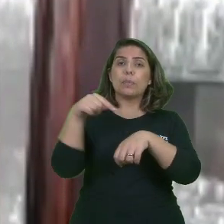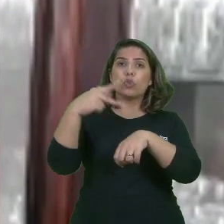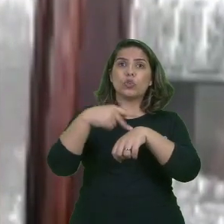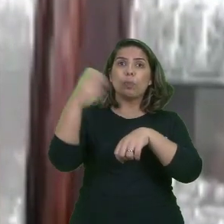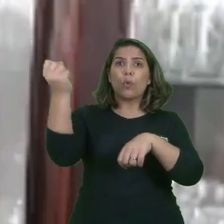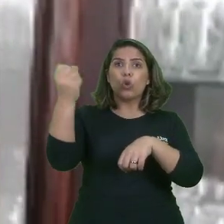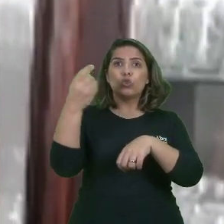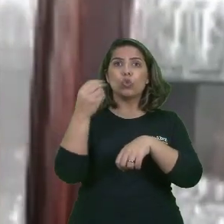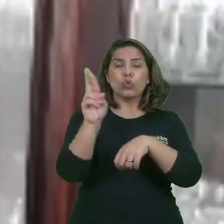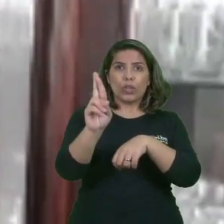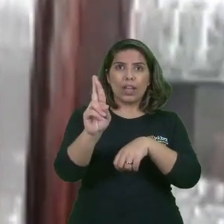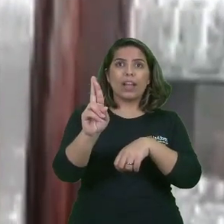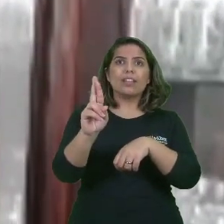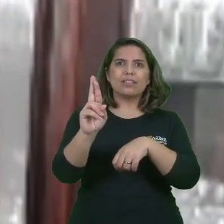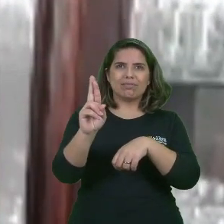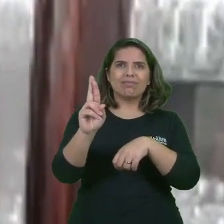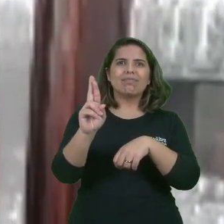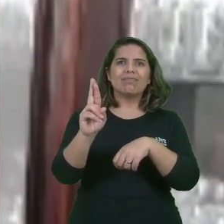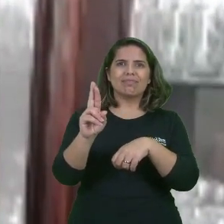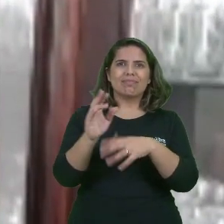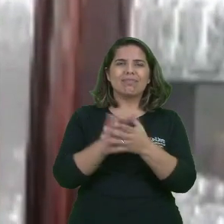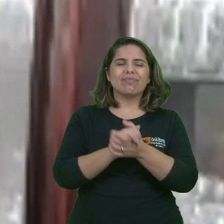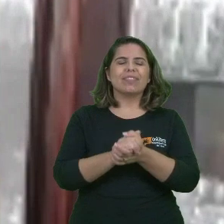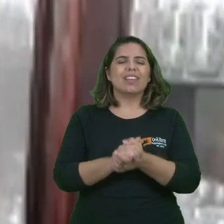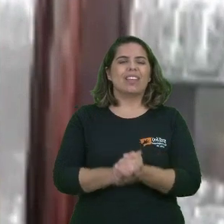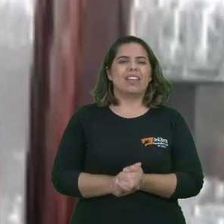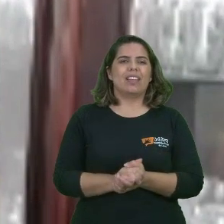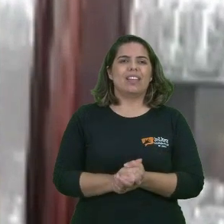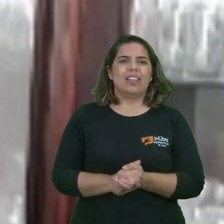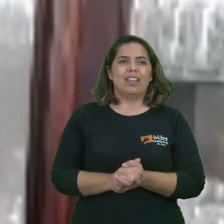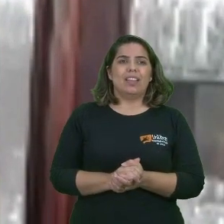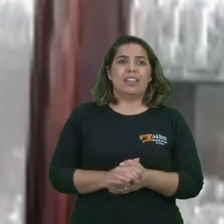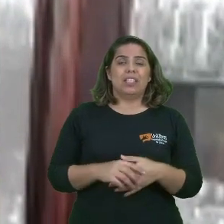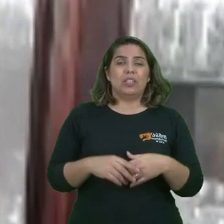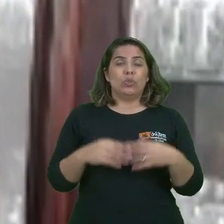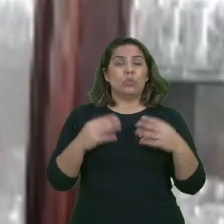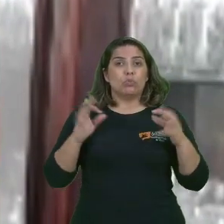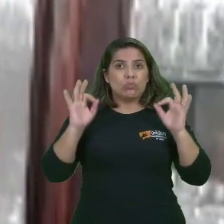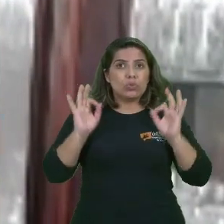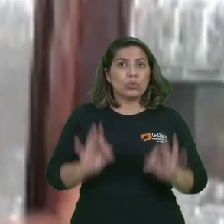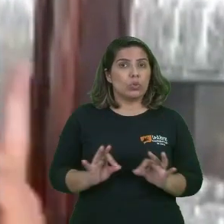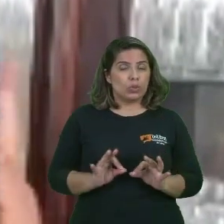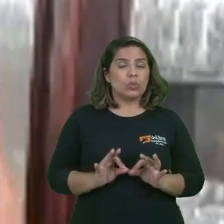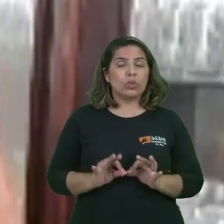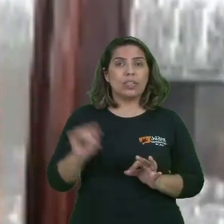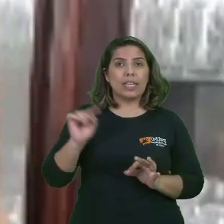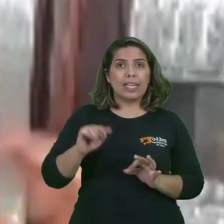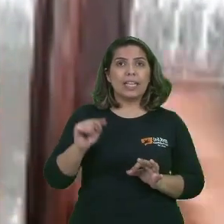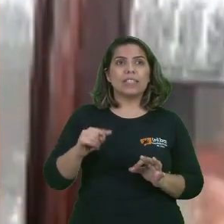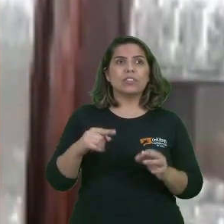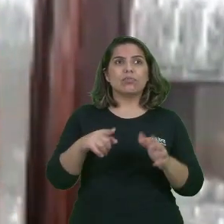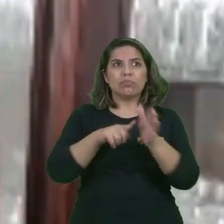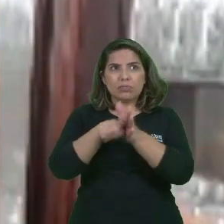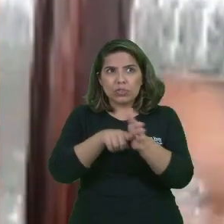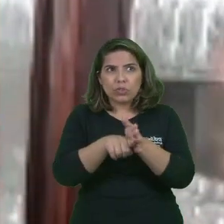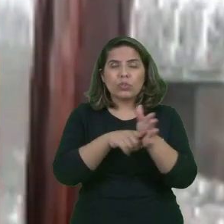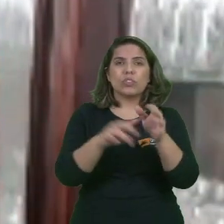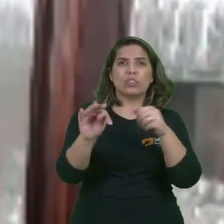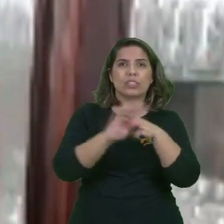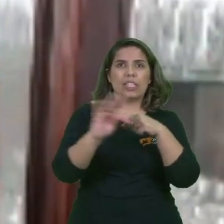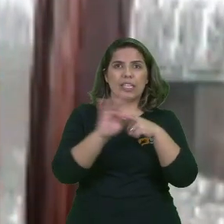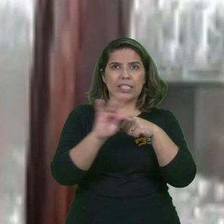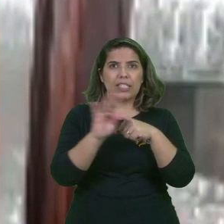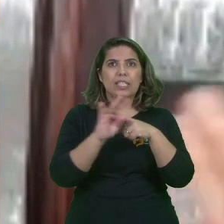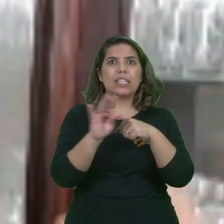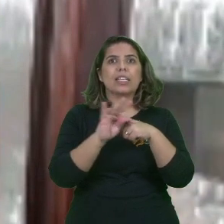pouso passam na tua mente mais sobre tudo sobre essas abordagens técnicas